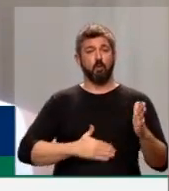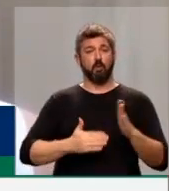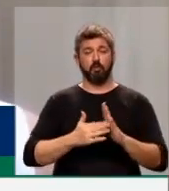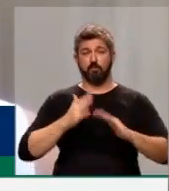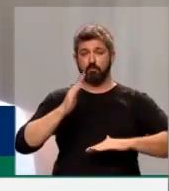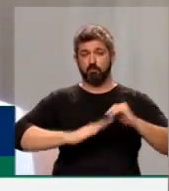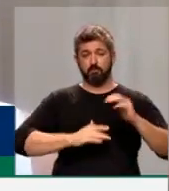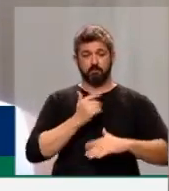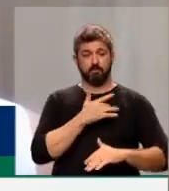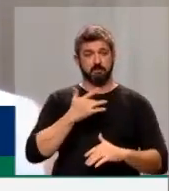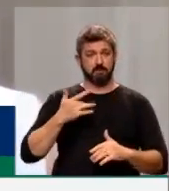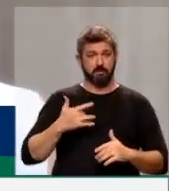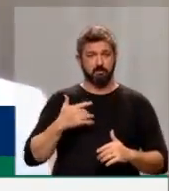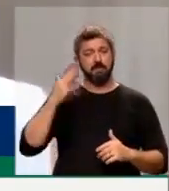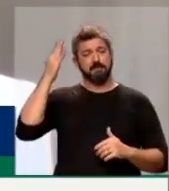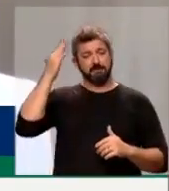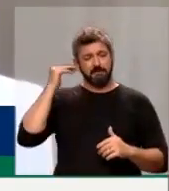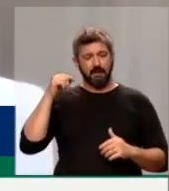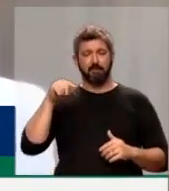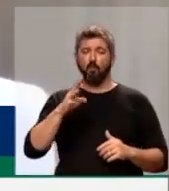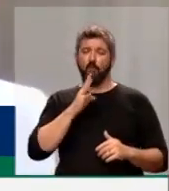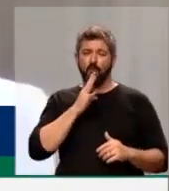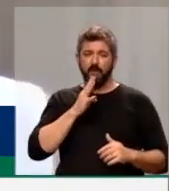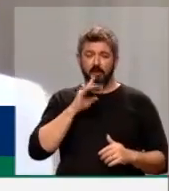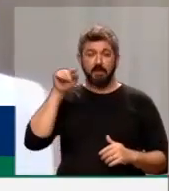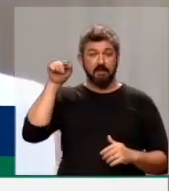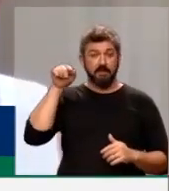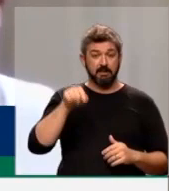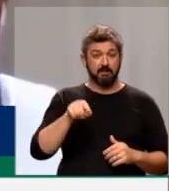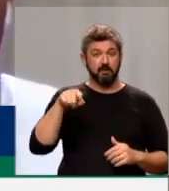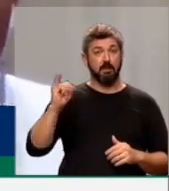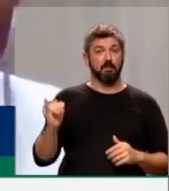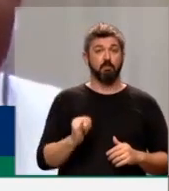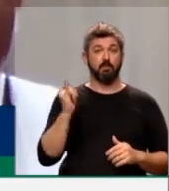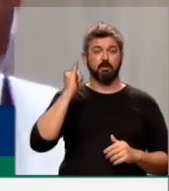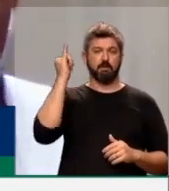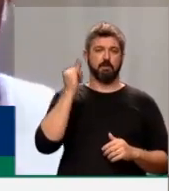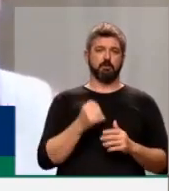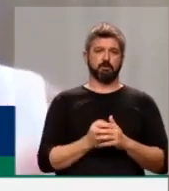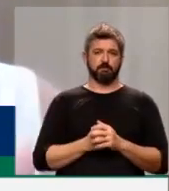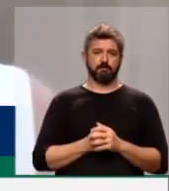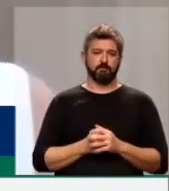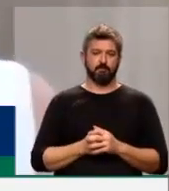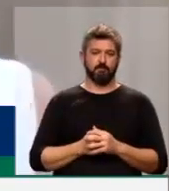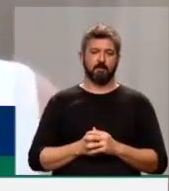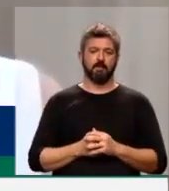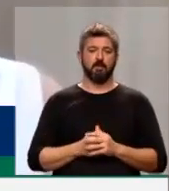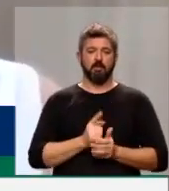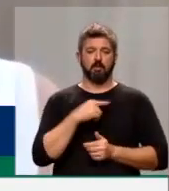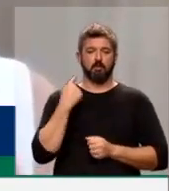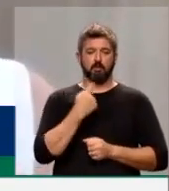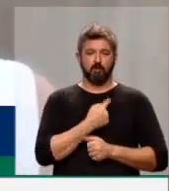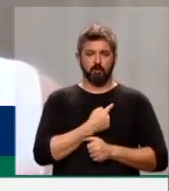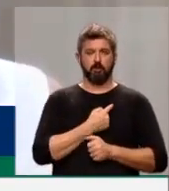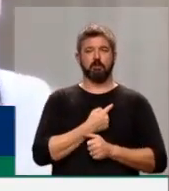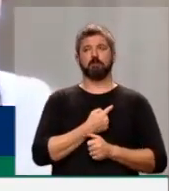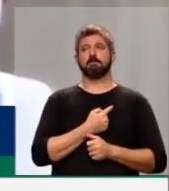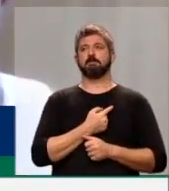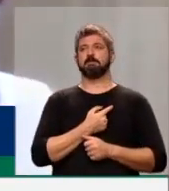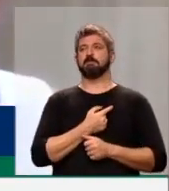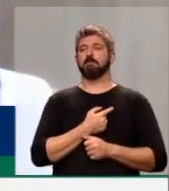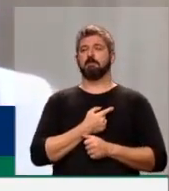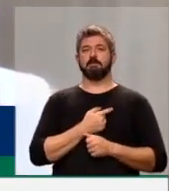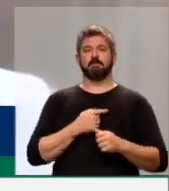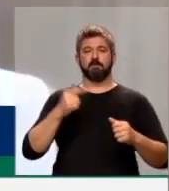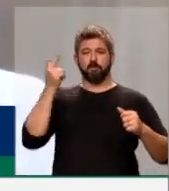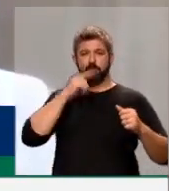profissional já sabe que é recorte, que é um recorte importante e fundamental, a gente ser